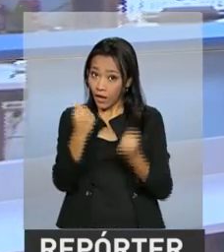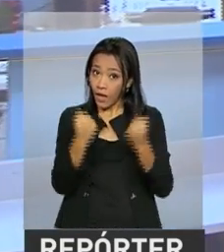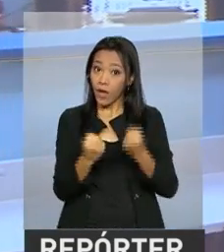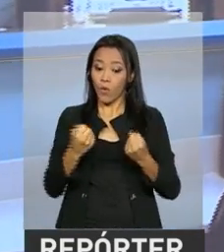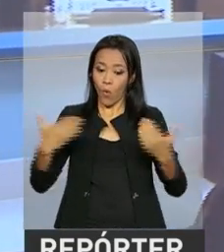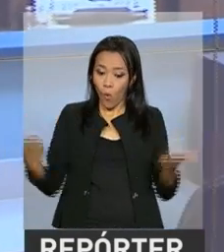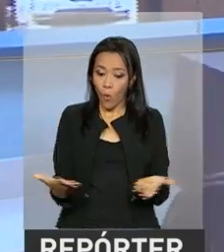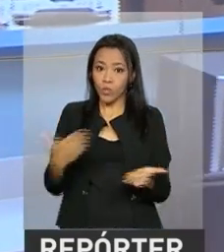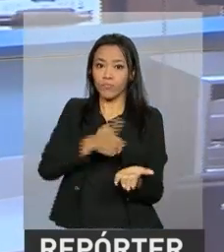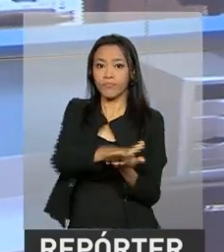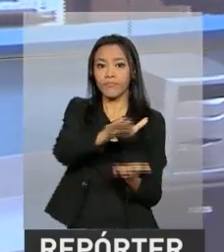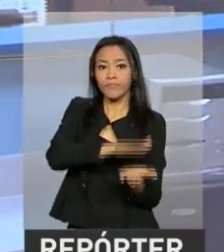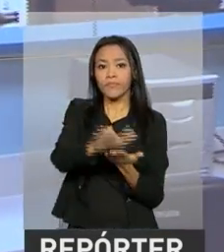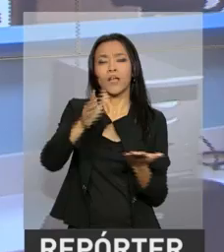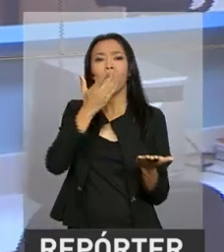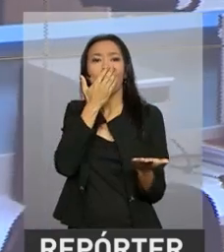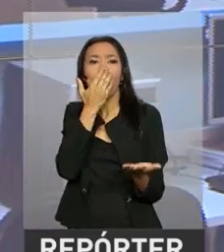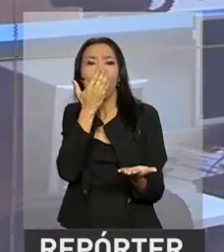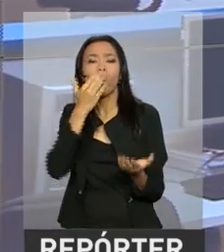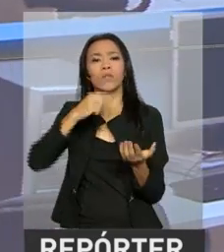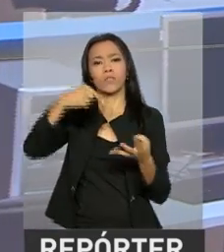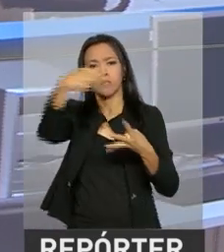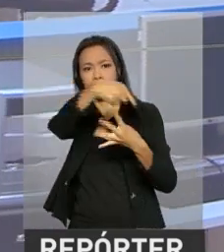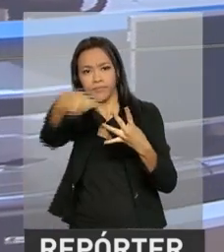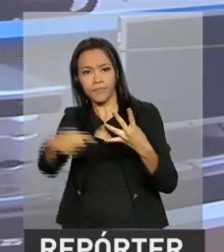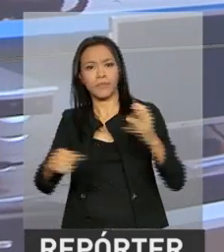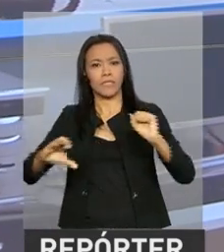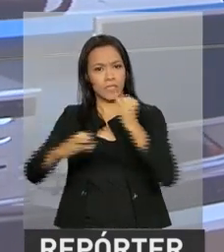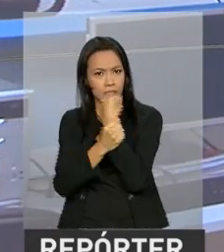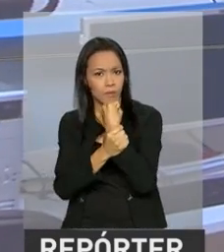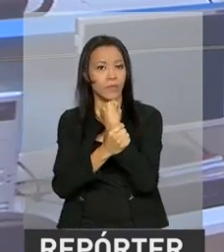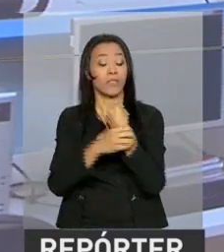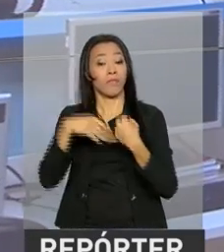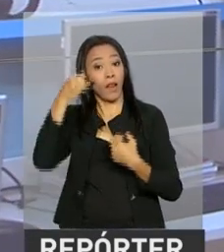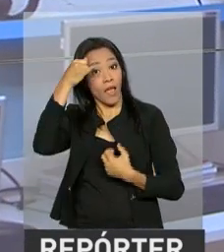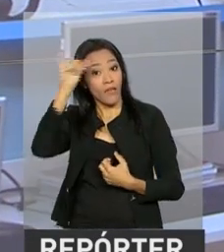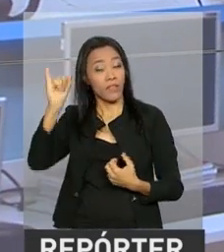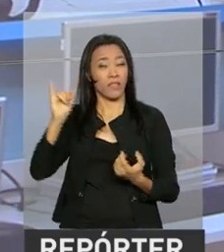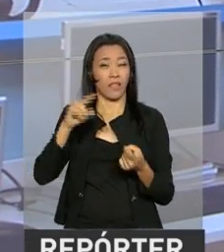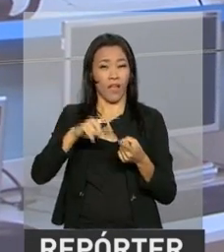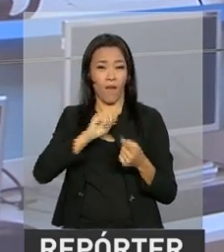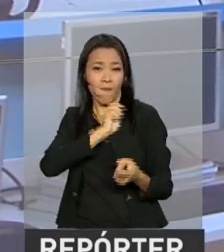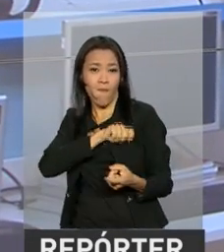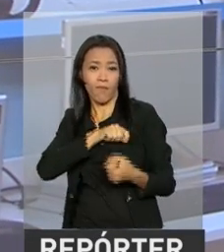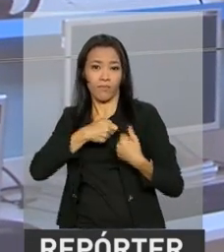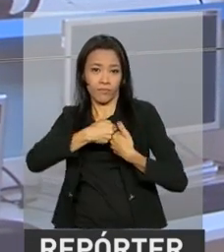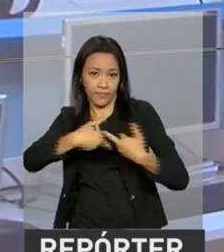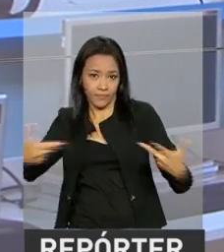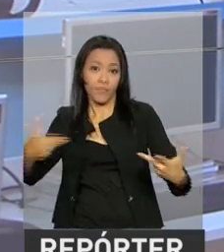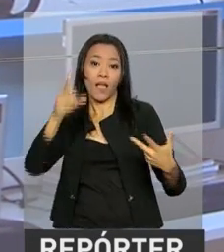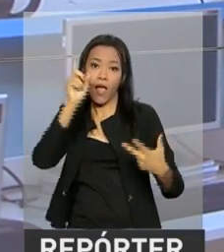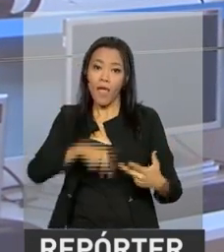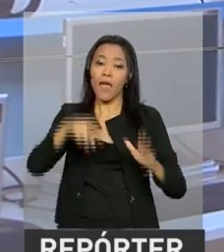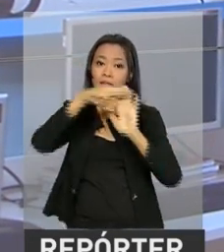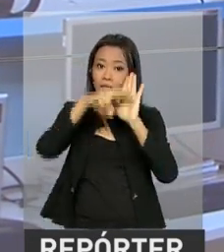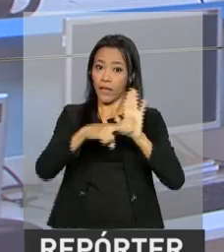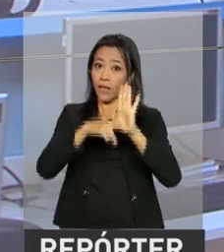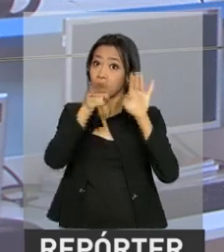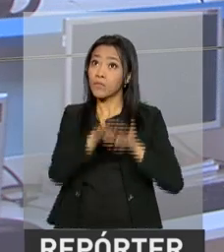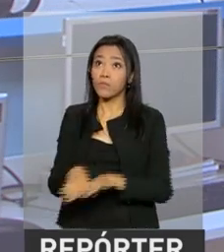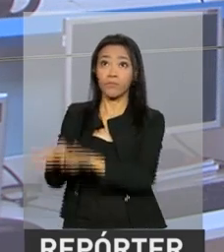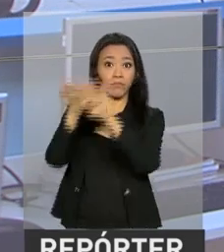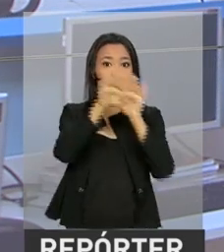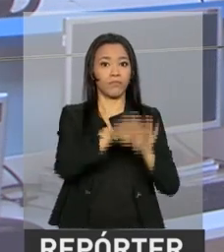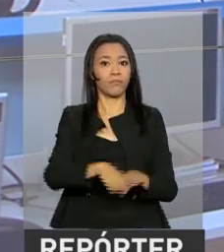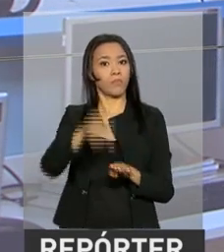partir de hoje vão ter novas cores e itens de segurança para evitar falsificações. As mudanças são válidas para todo o país e